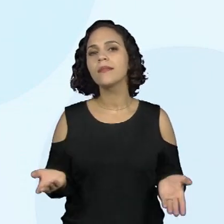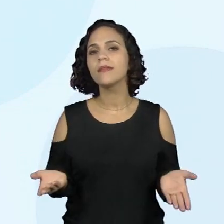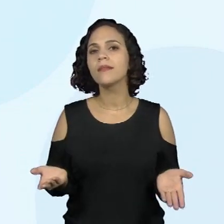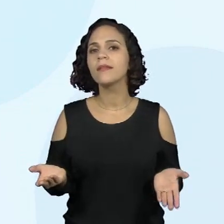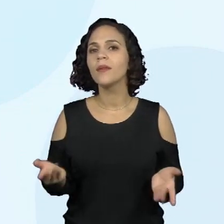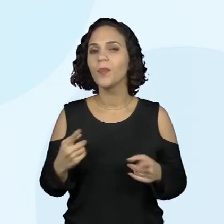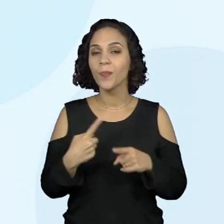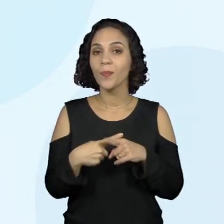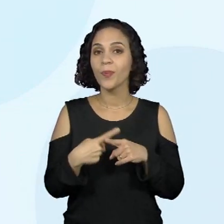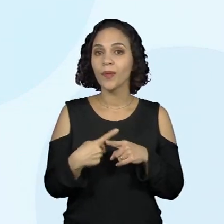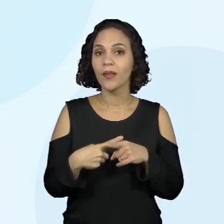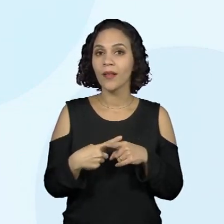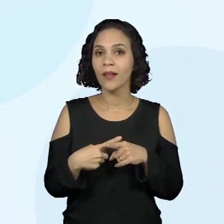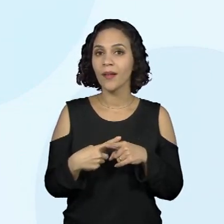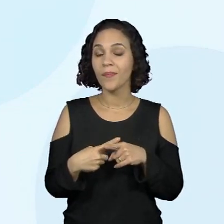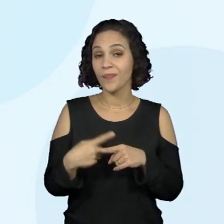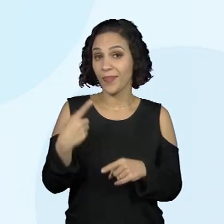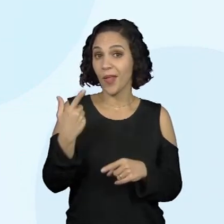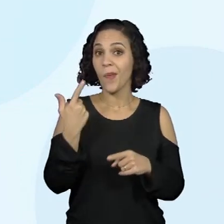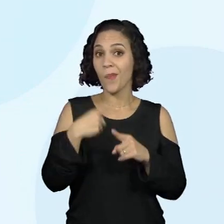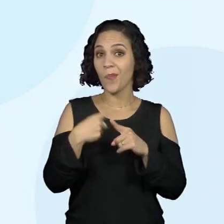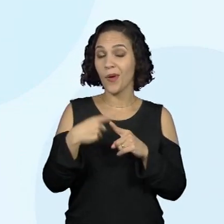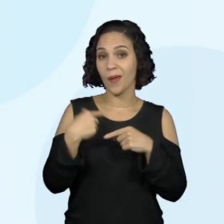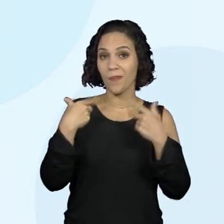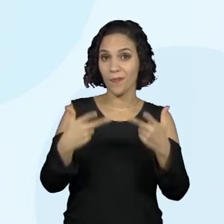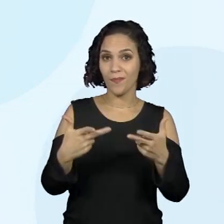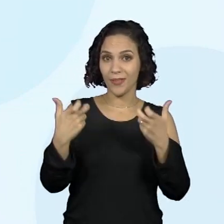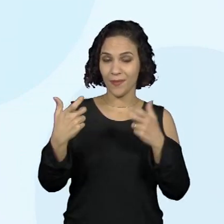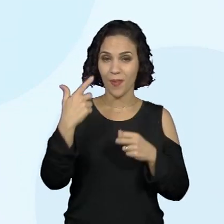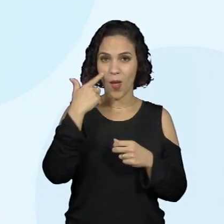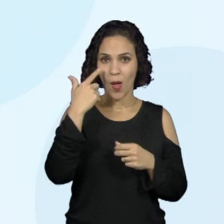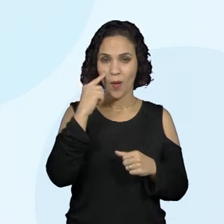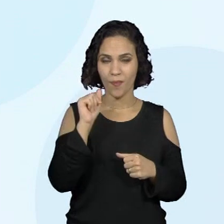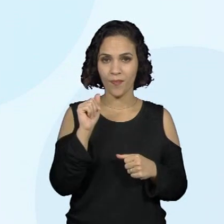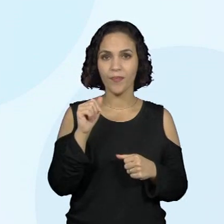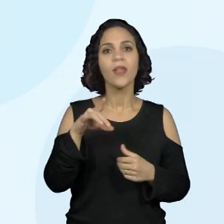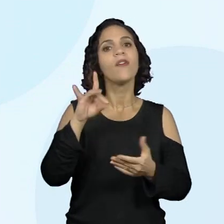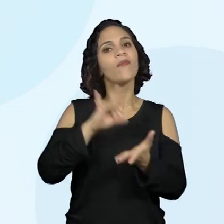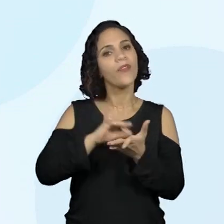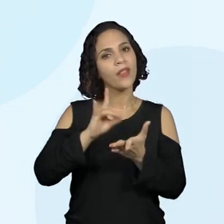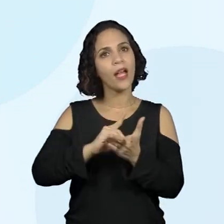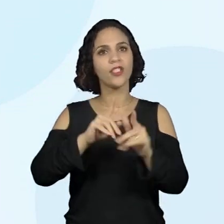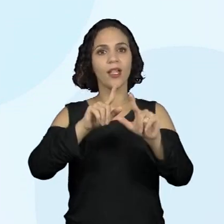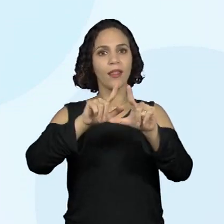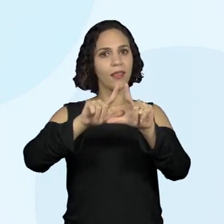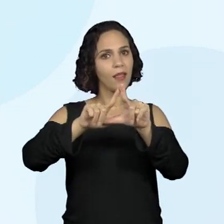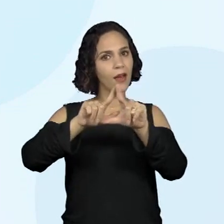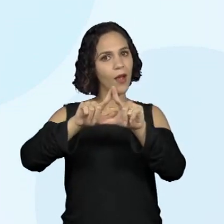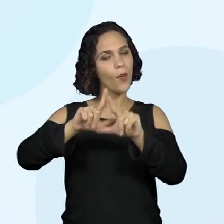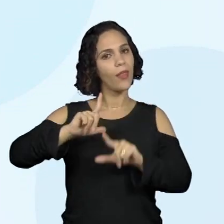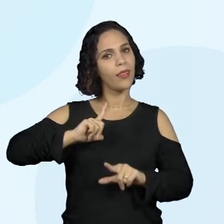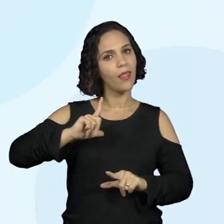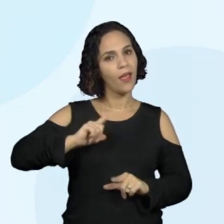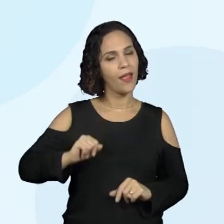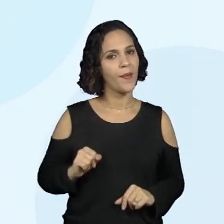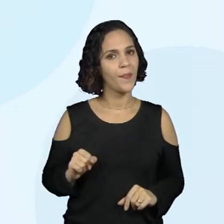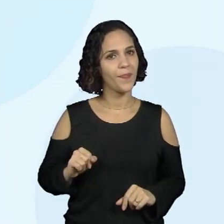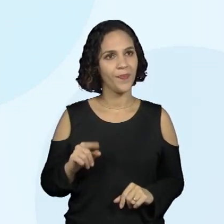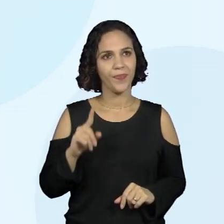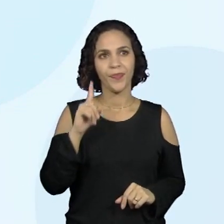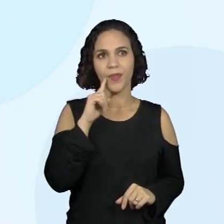figura 3? A gente observou, então, que as faces são triangulares. Deixa eu pegar aqui